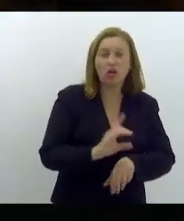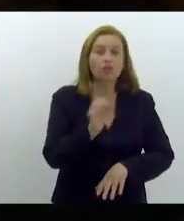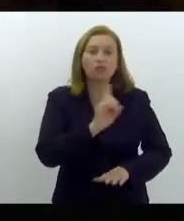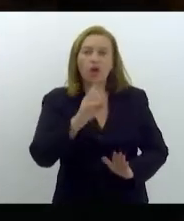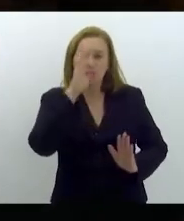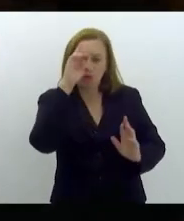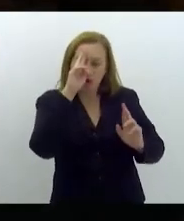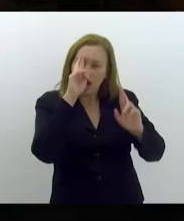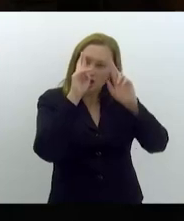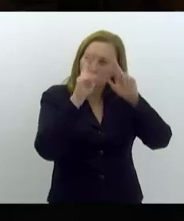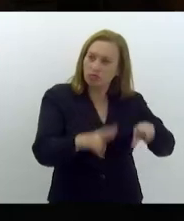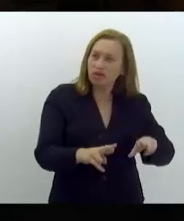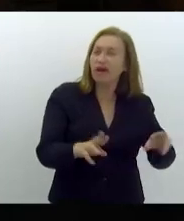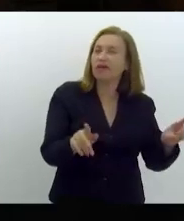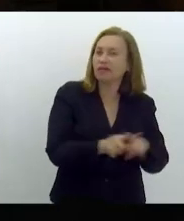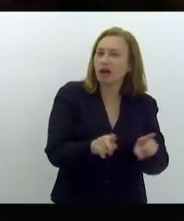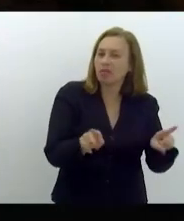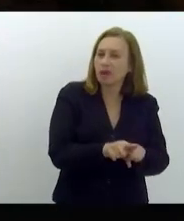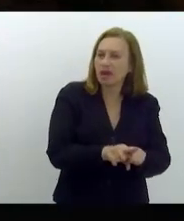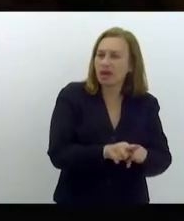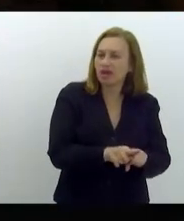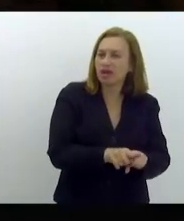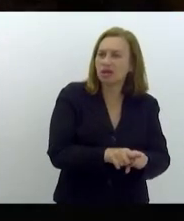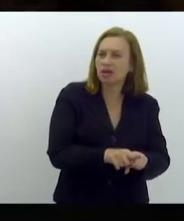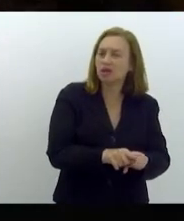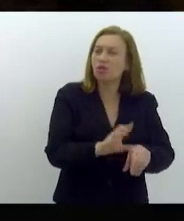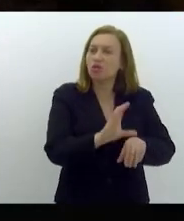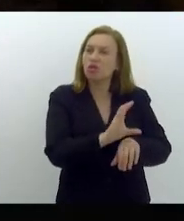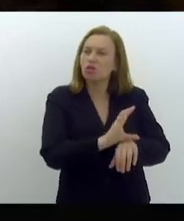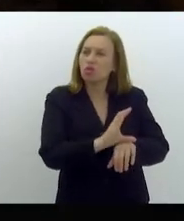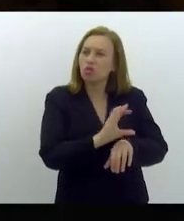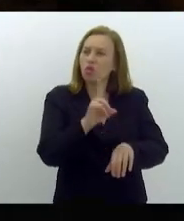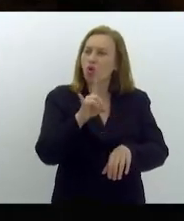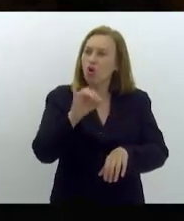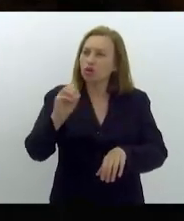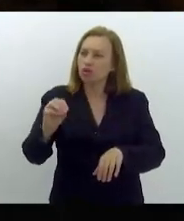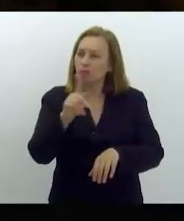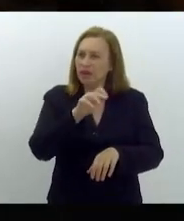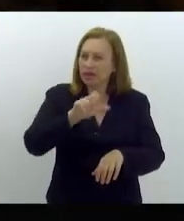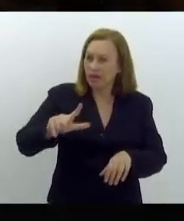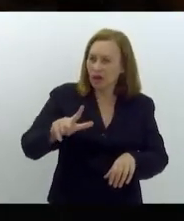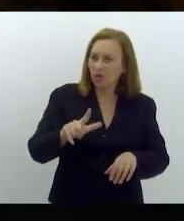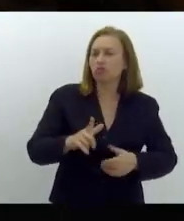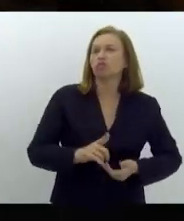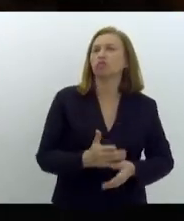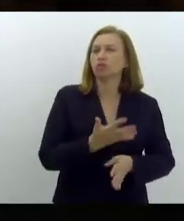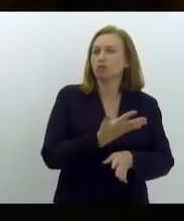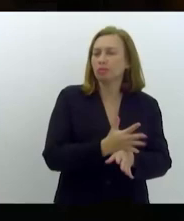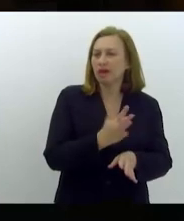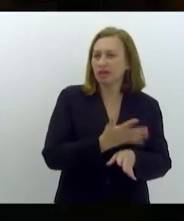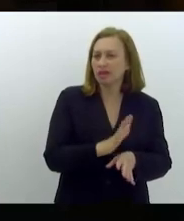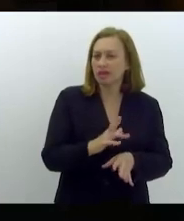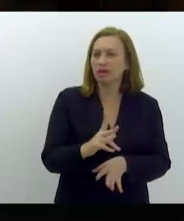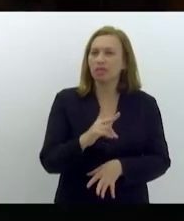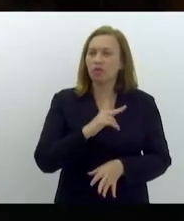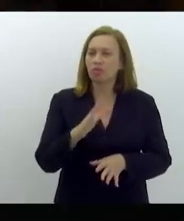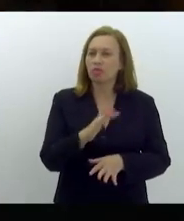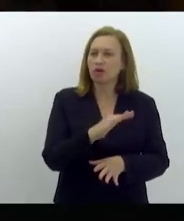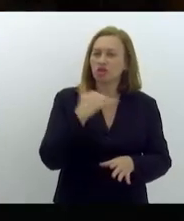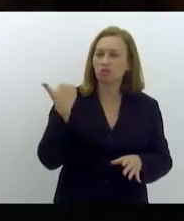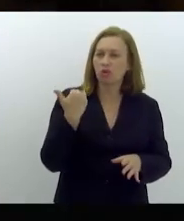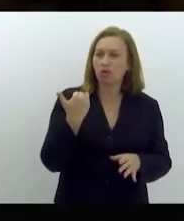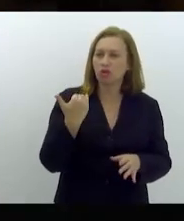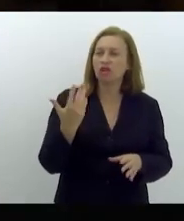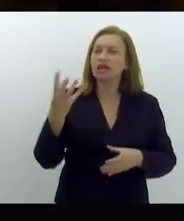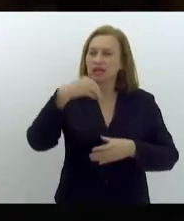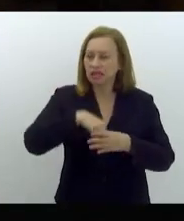respeitar inclusive o código penal quando ele próprio pratica as chacinas dentro